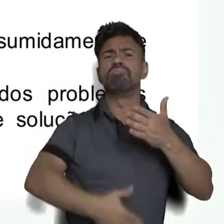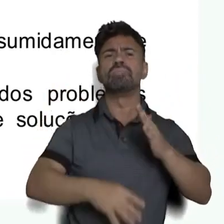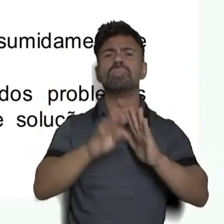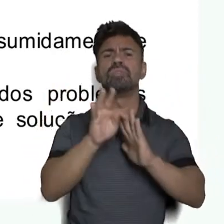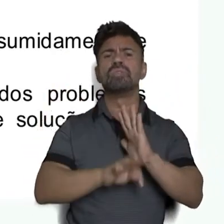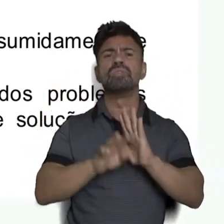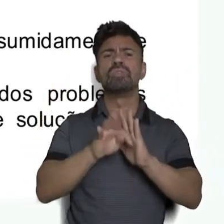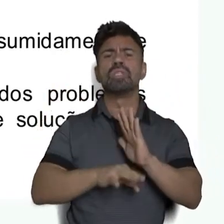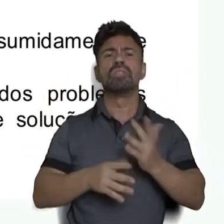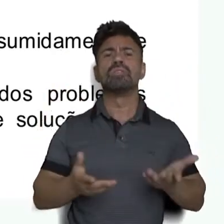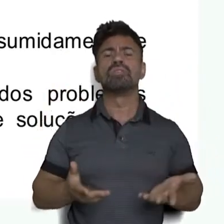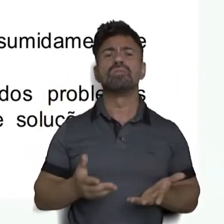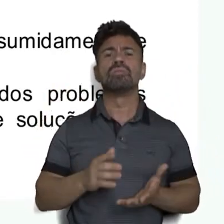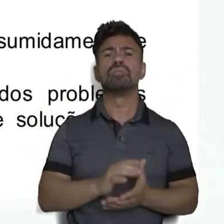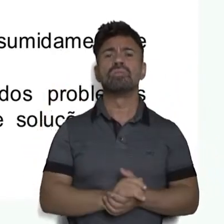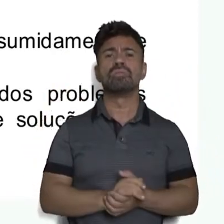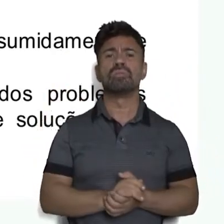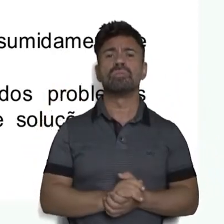de vista será defendido?